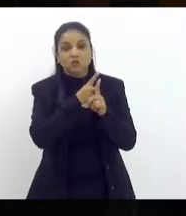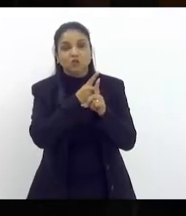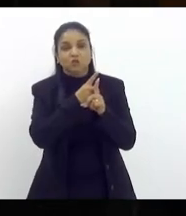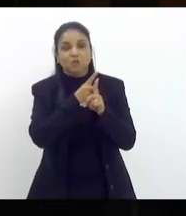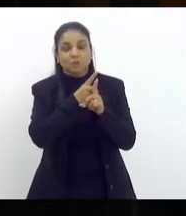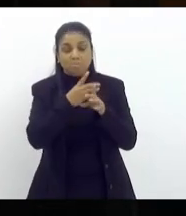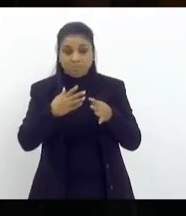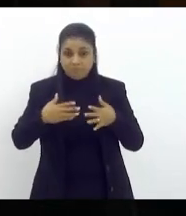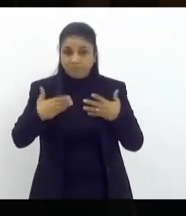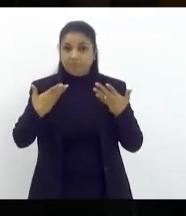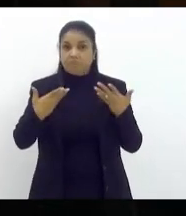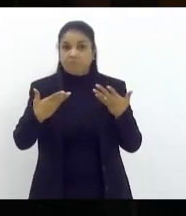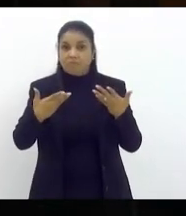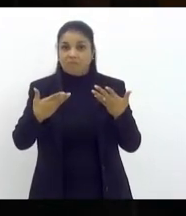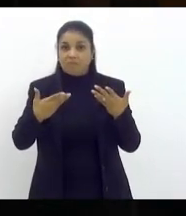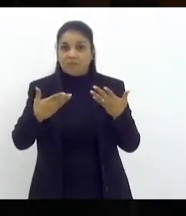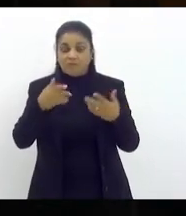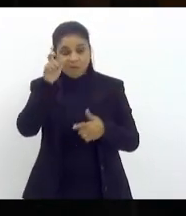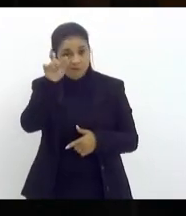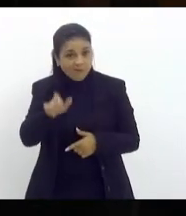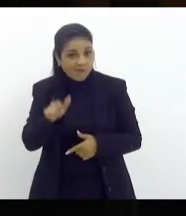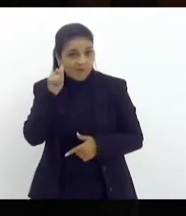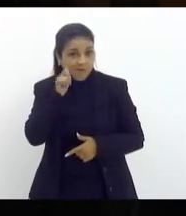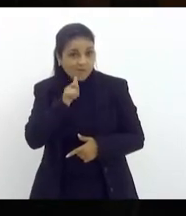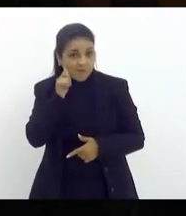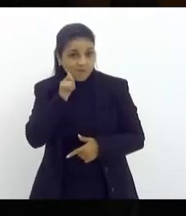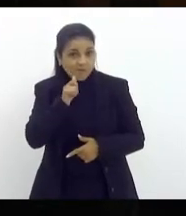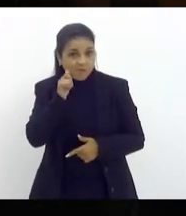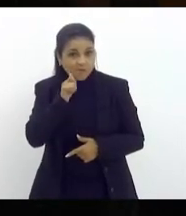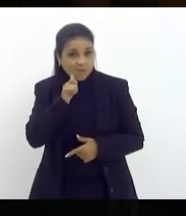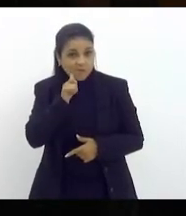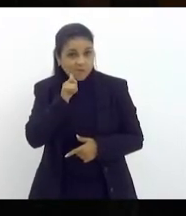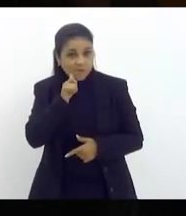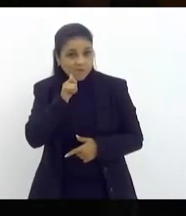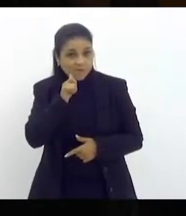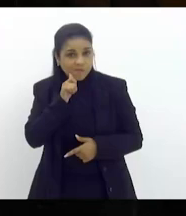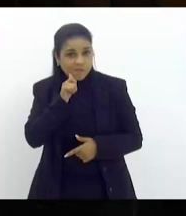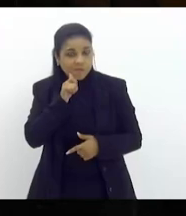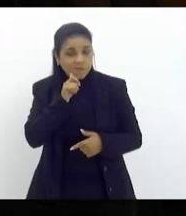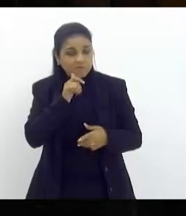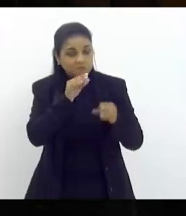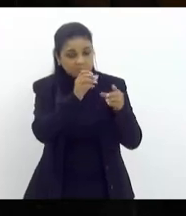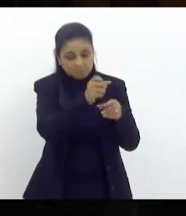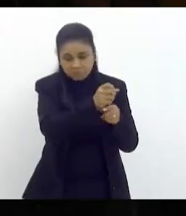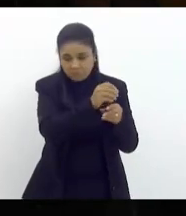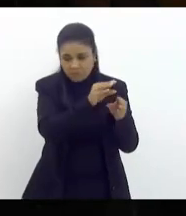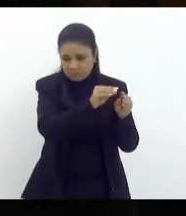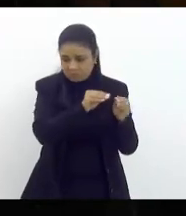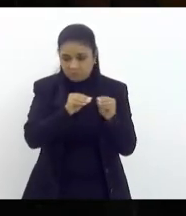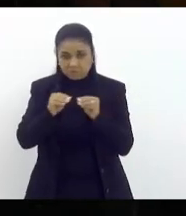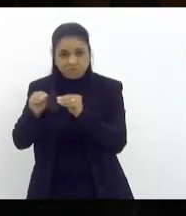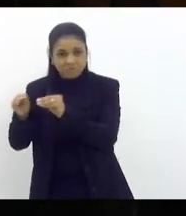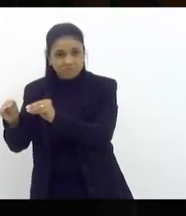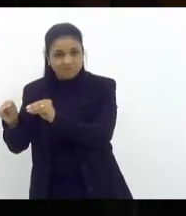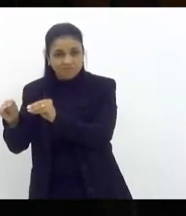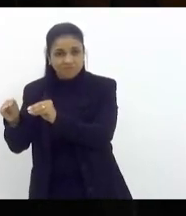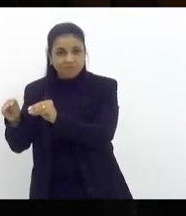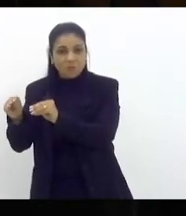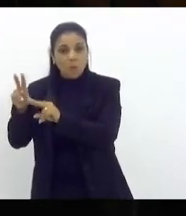espanto é uma mulher que foi transferida para um presídio masculino